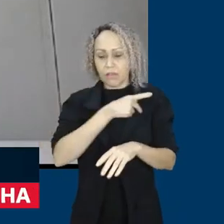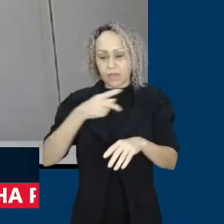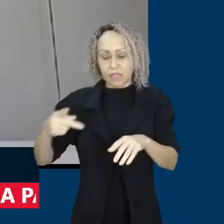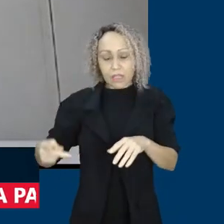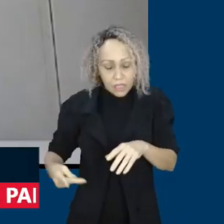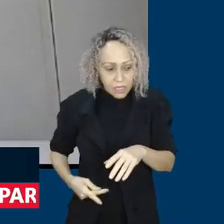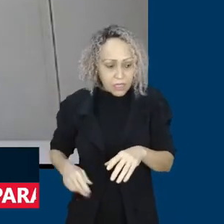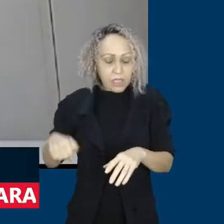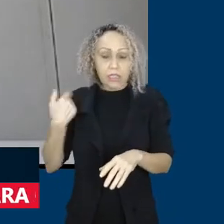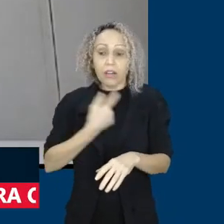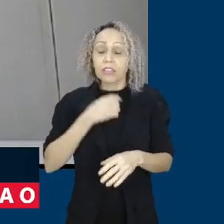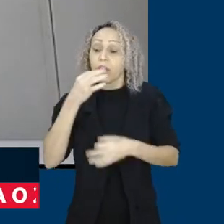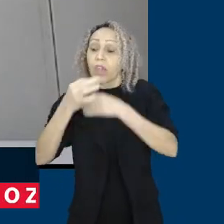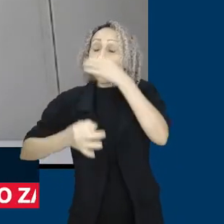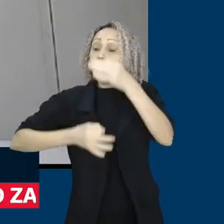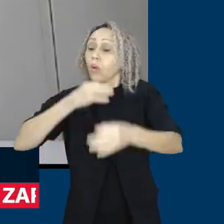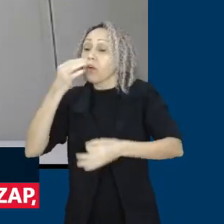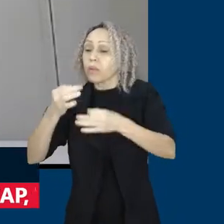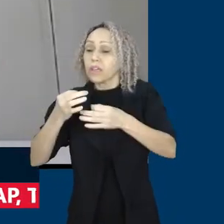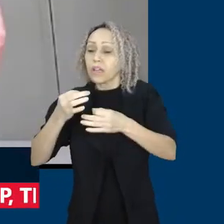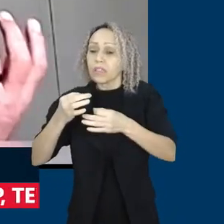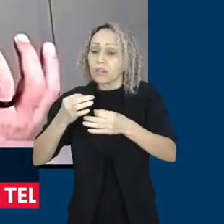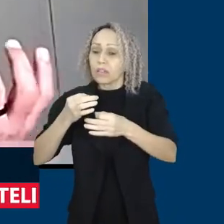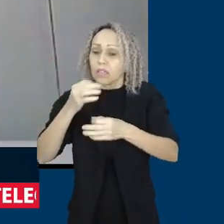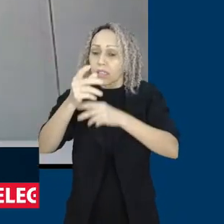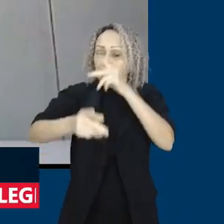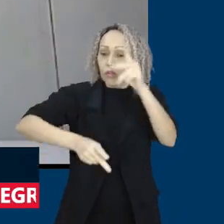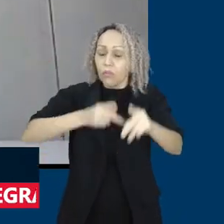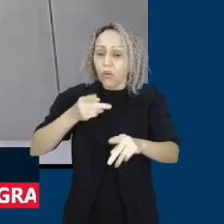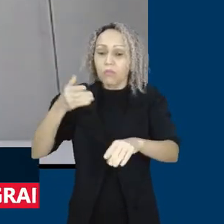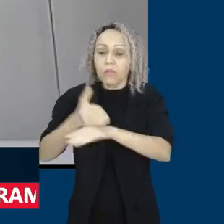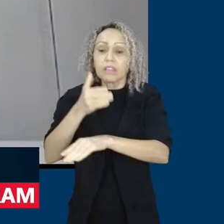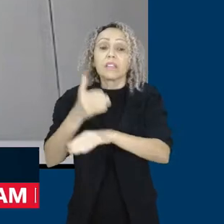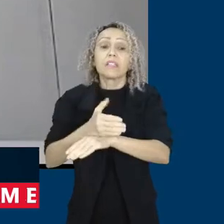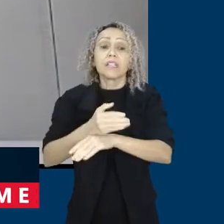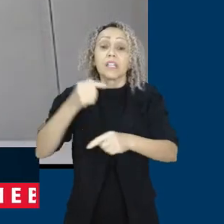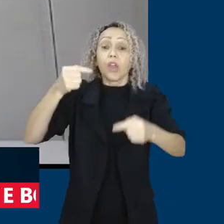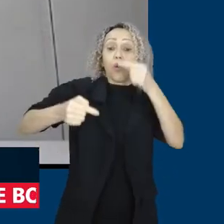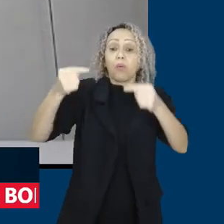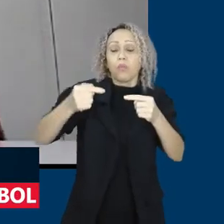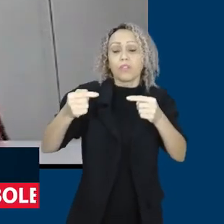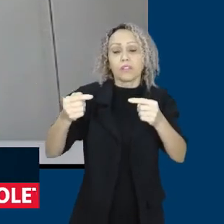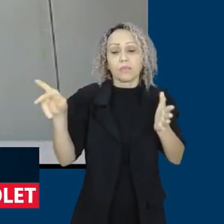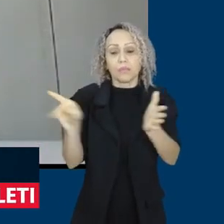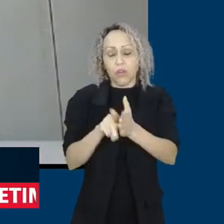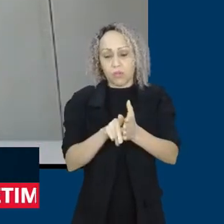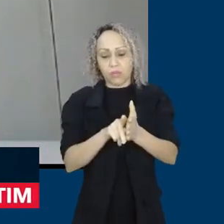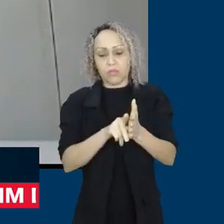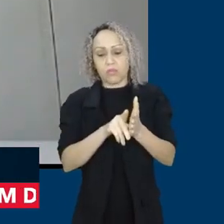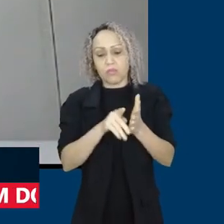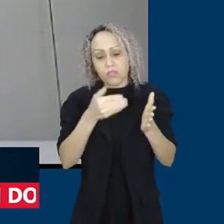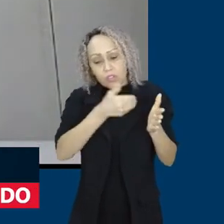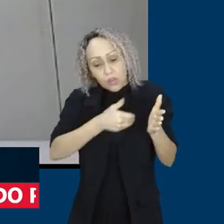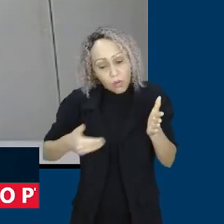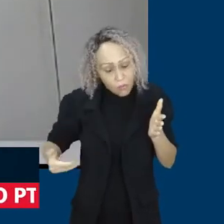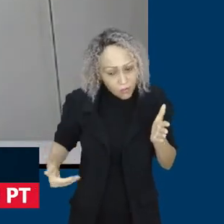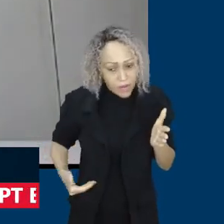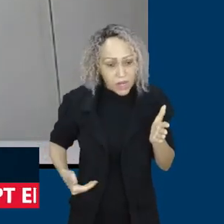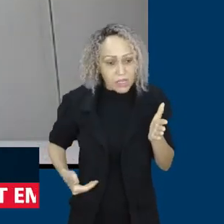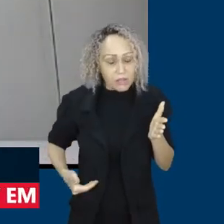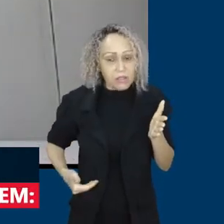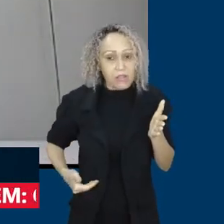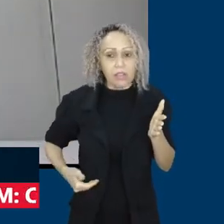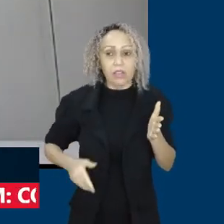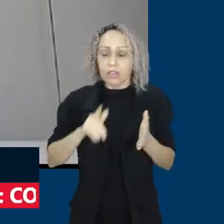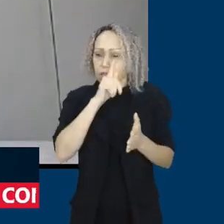social seja uma política de governo e não a vontade de cada Ministro que seja orientação geral e a